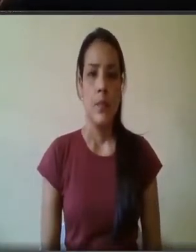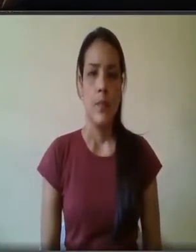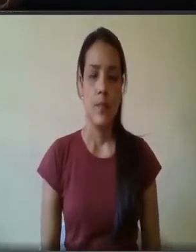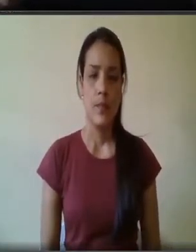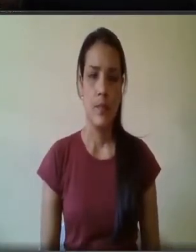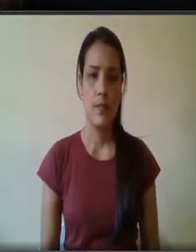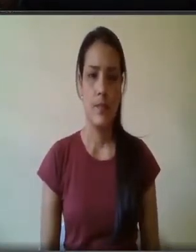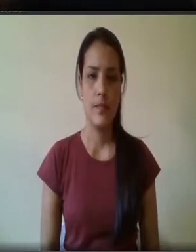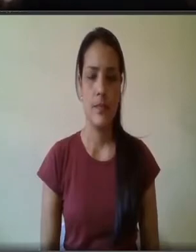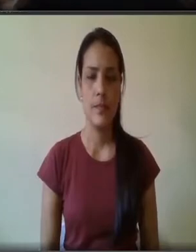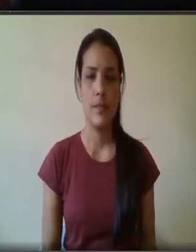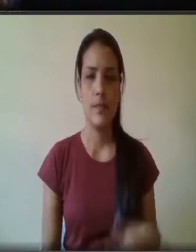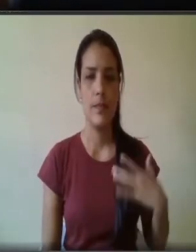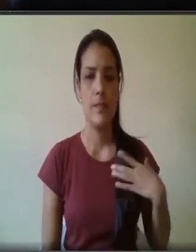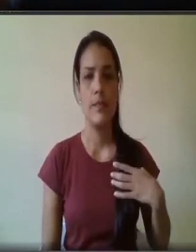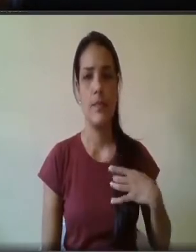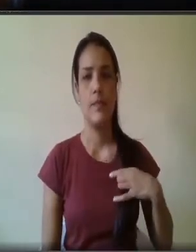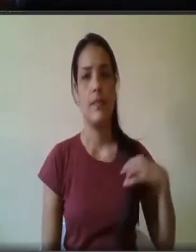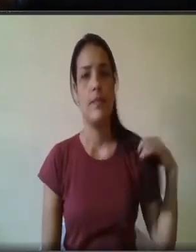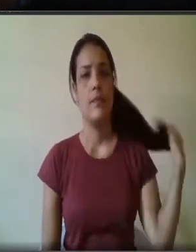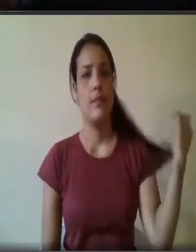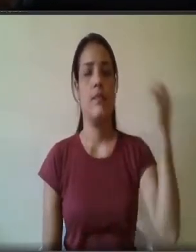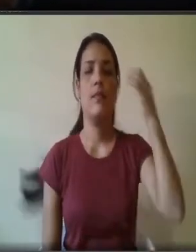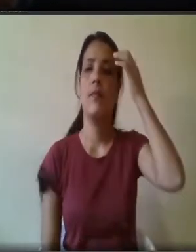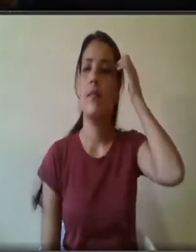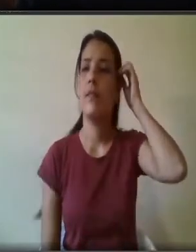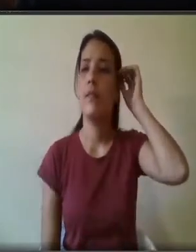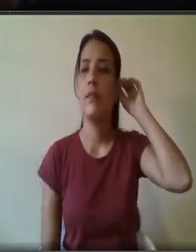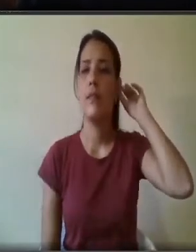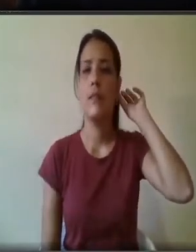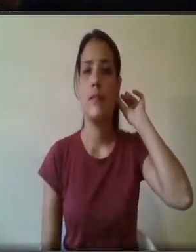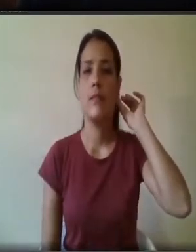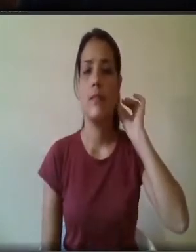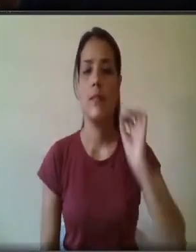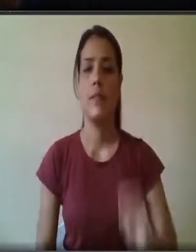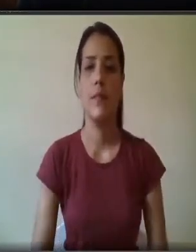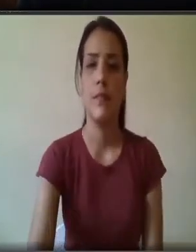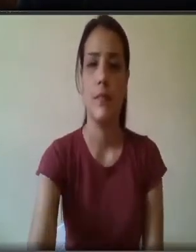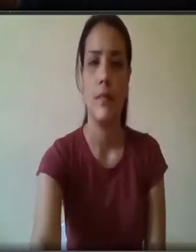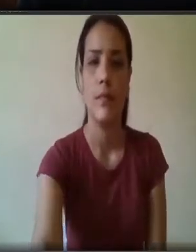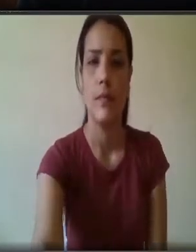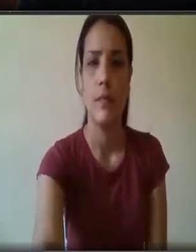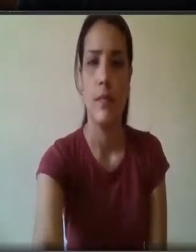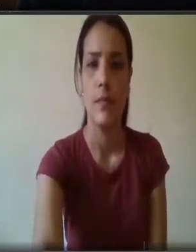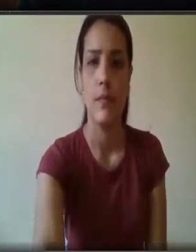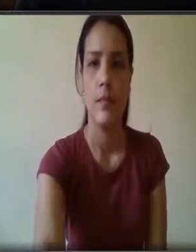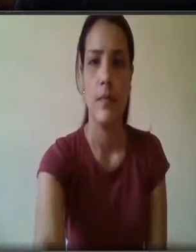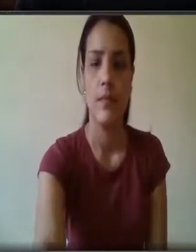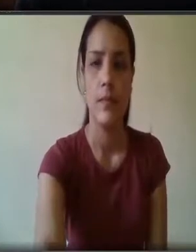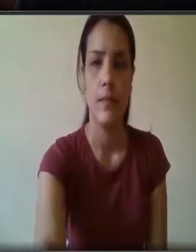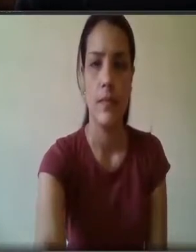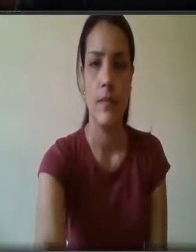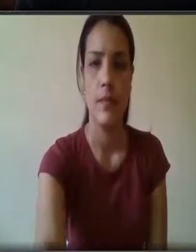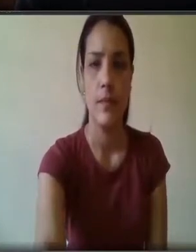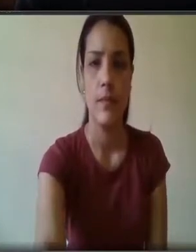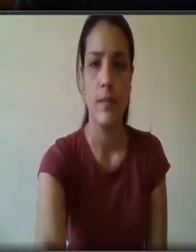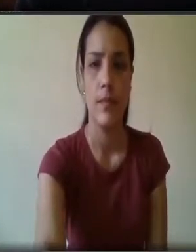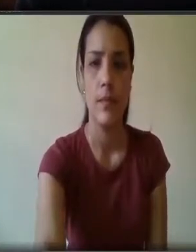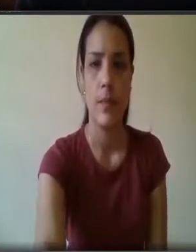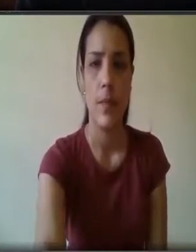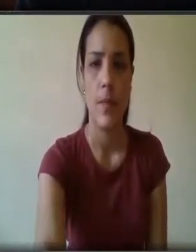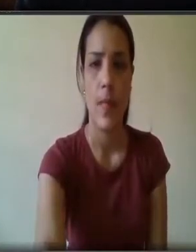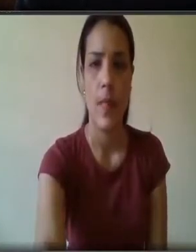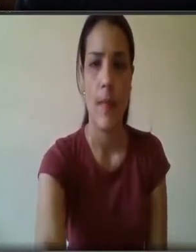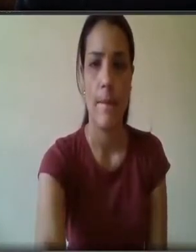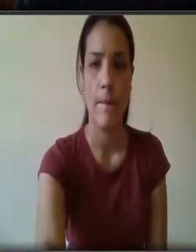de anos em 55 segundos. Olha lá, continua os vulcões, olha a